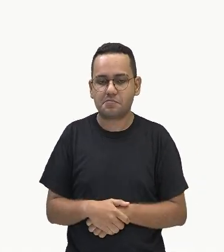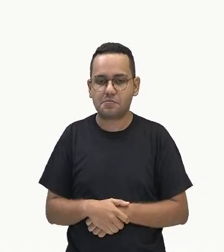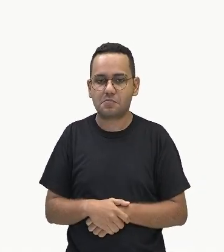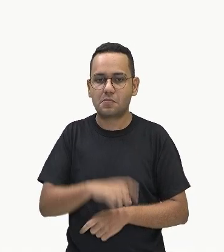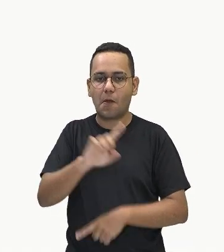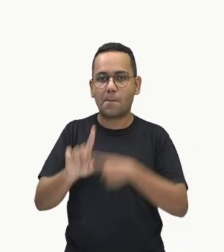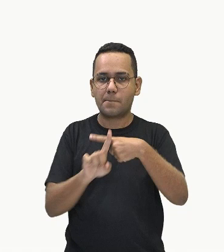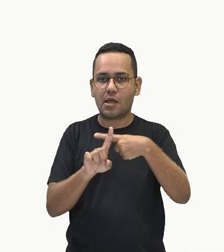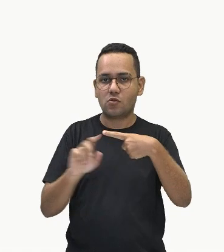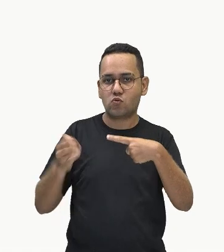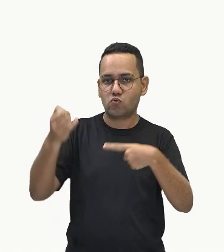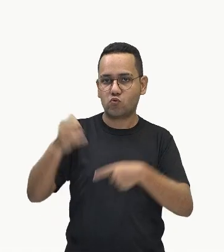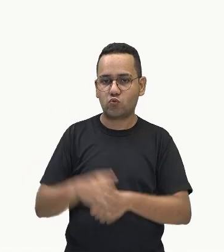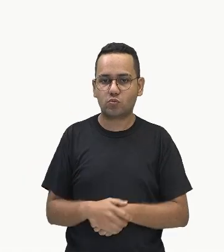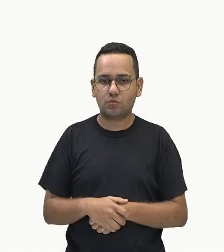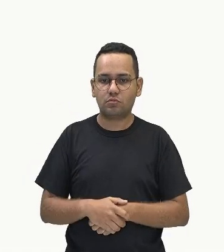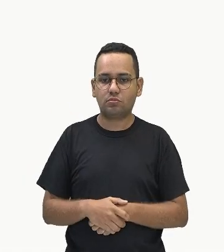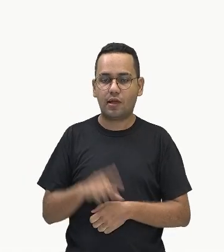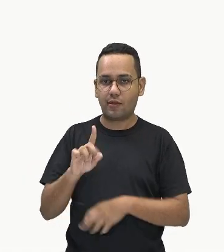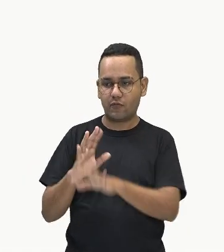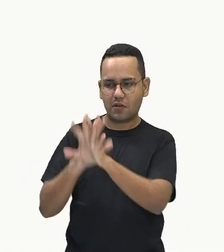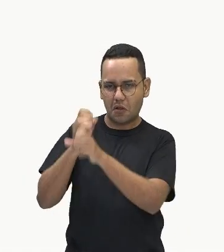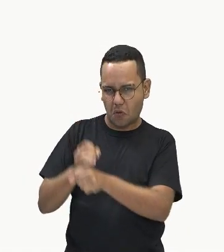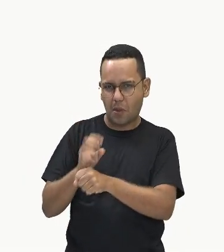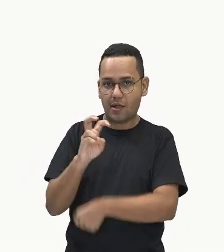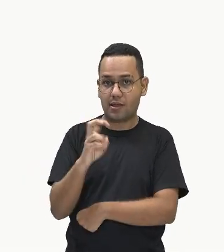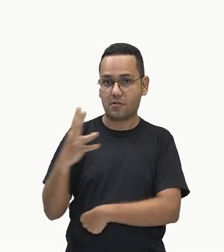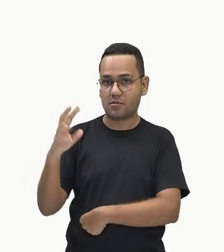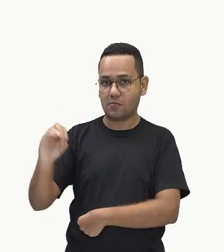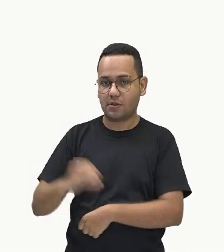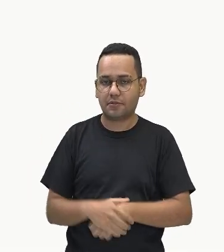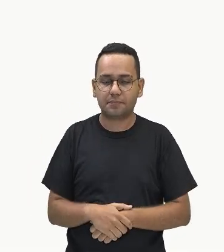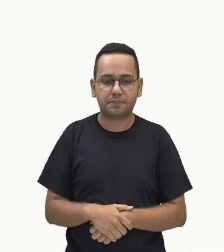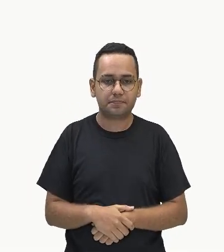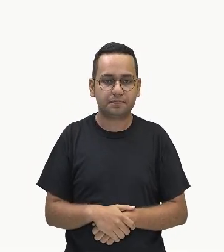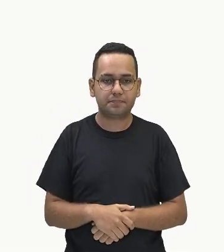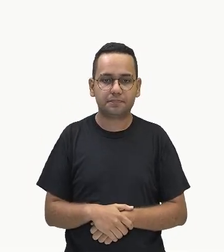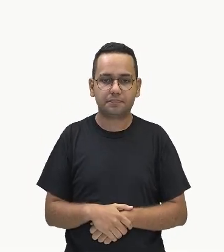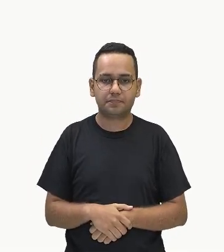juros, que foi de 540.